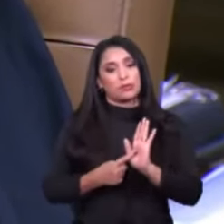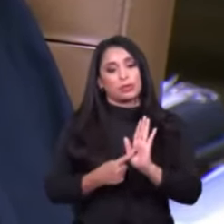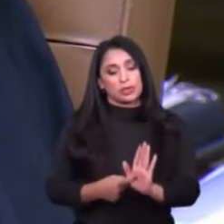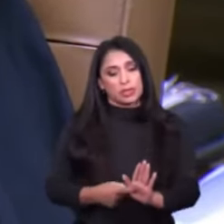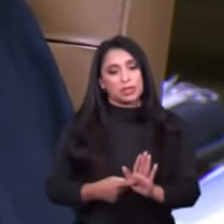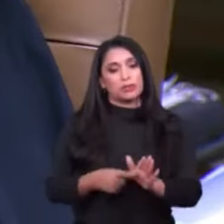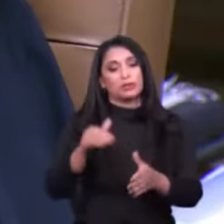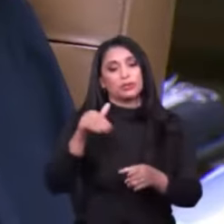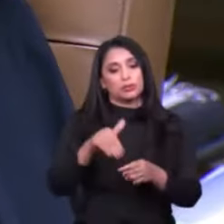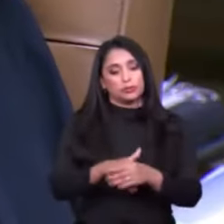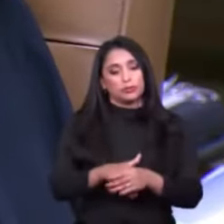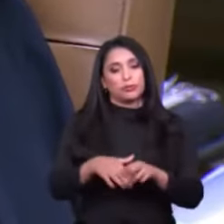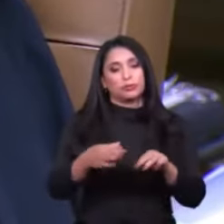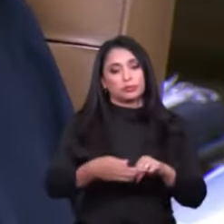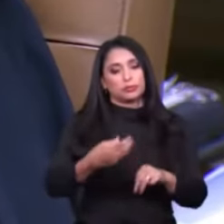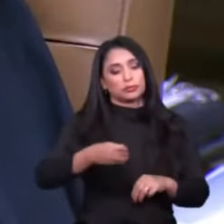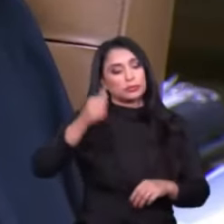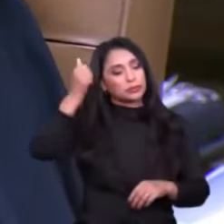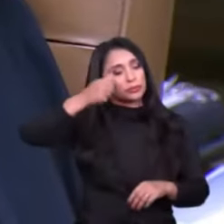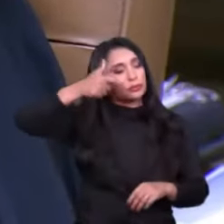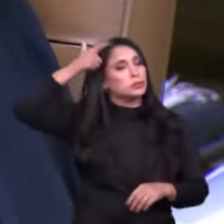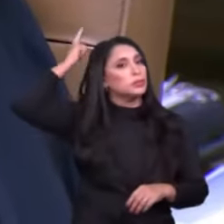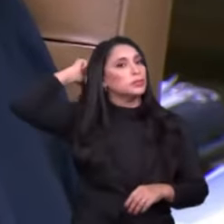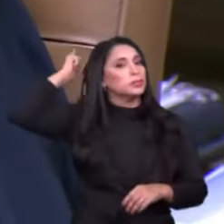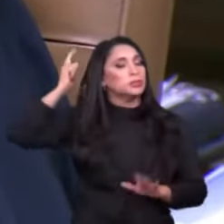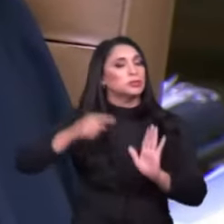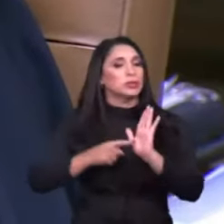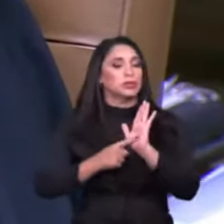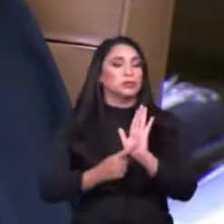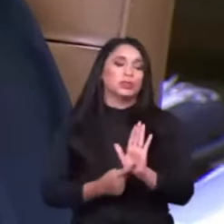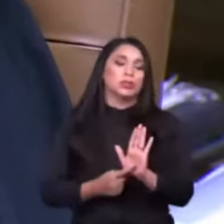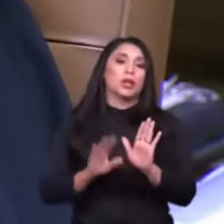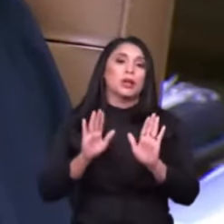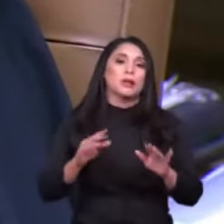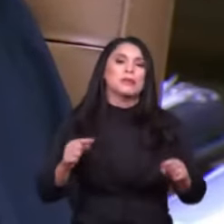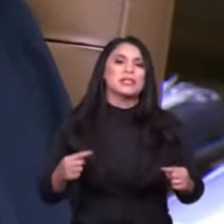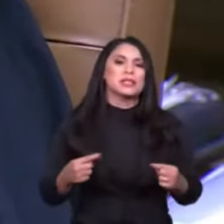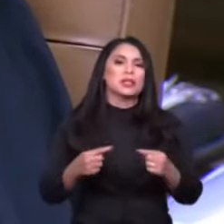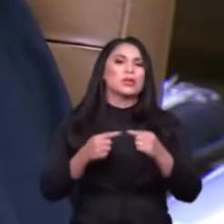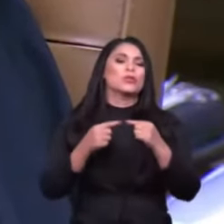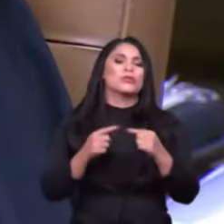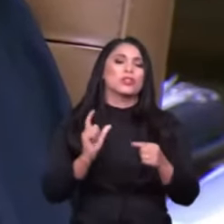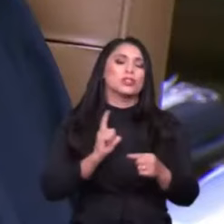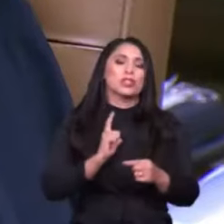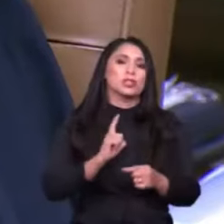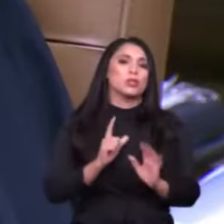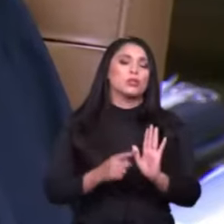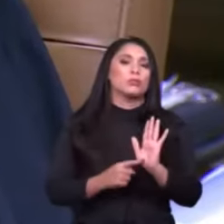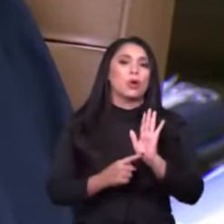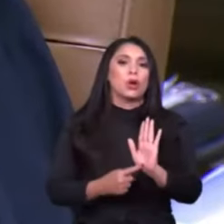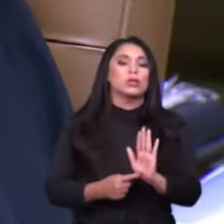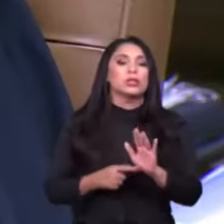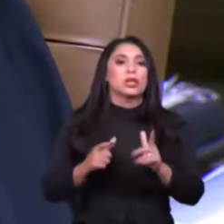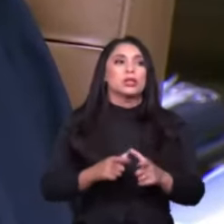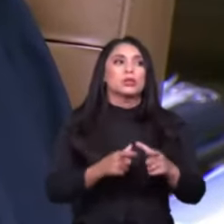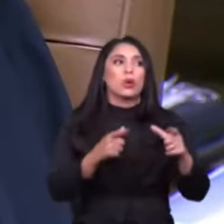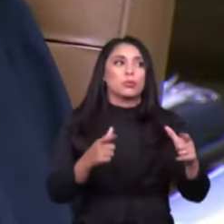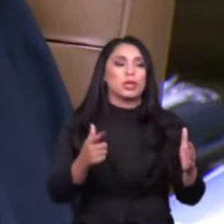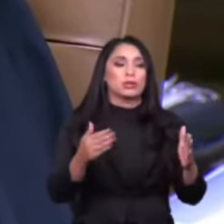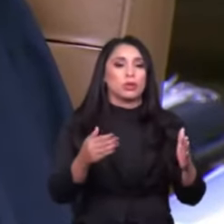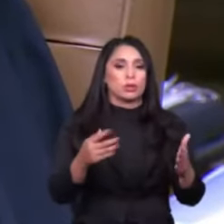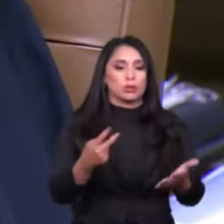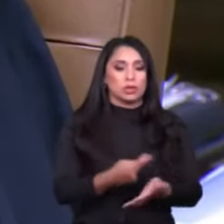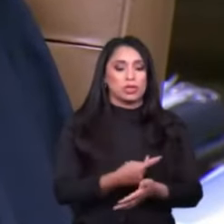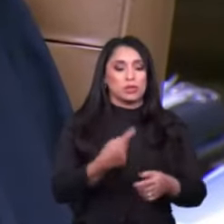judicioso voto proferido pelo ministro Alexandre de Moraes. Mas essa convergência não permite afirmar conclusivamente que tal aumento seja decorrente da